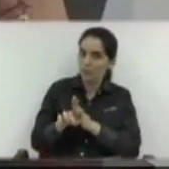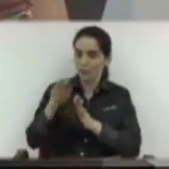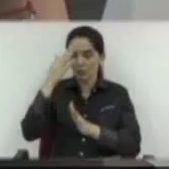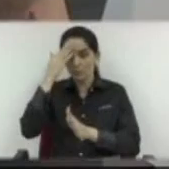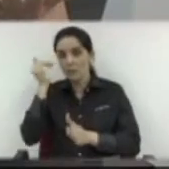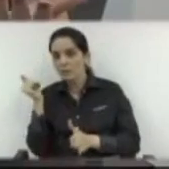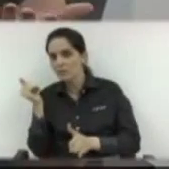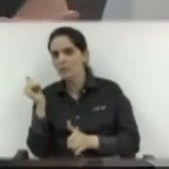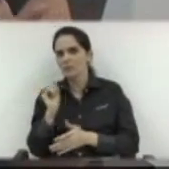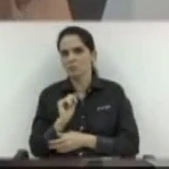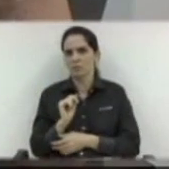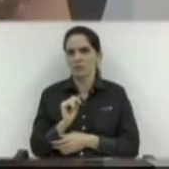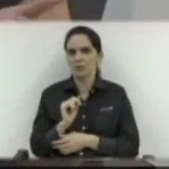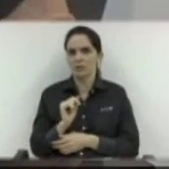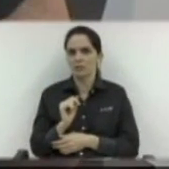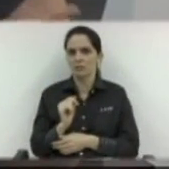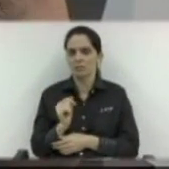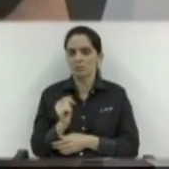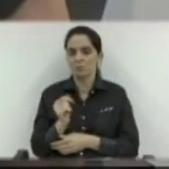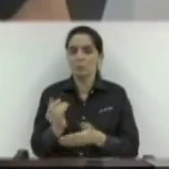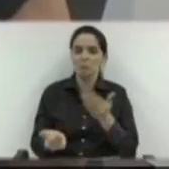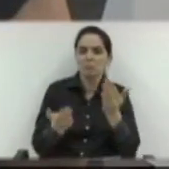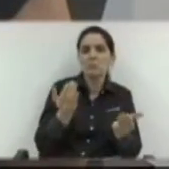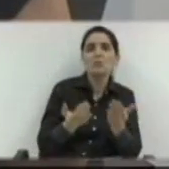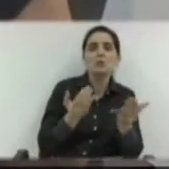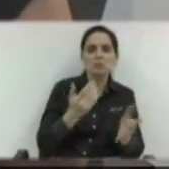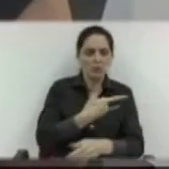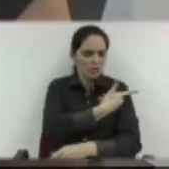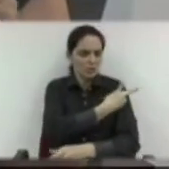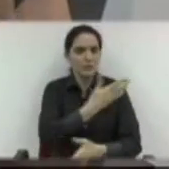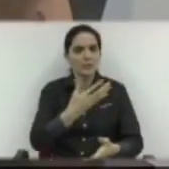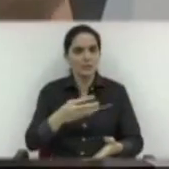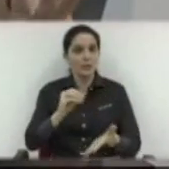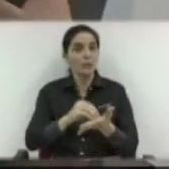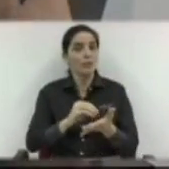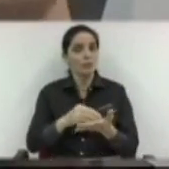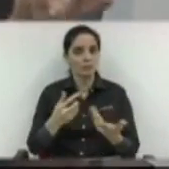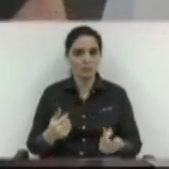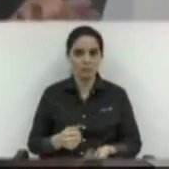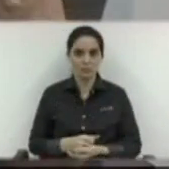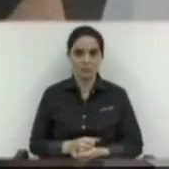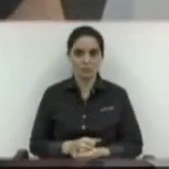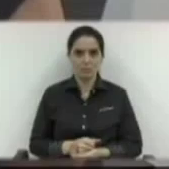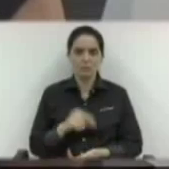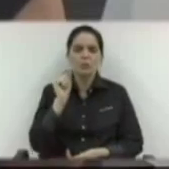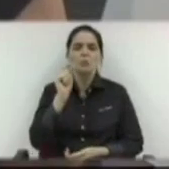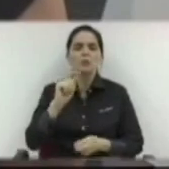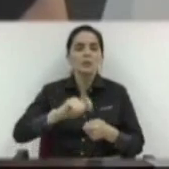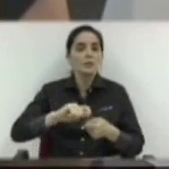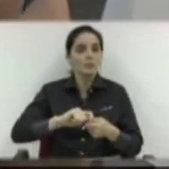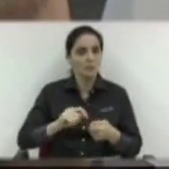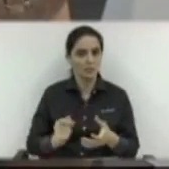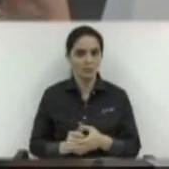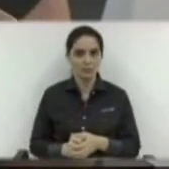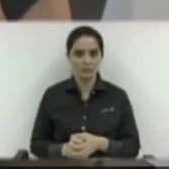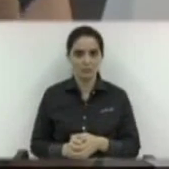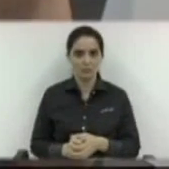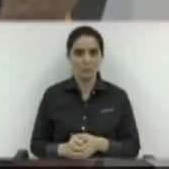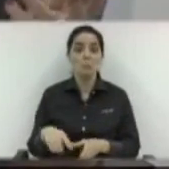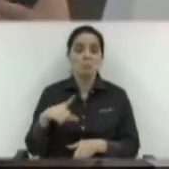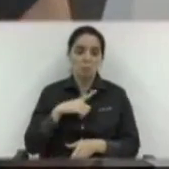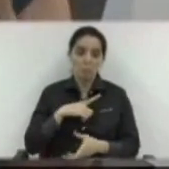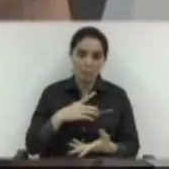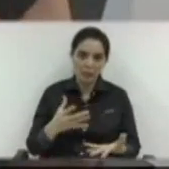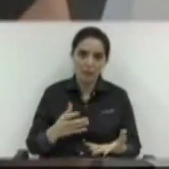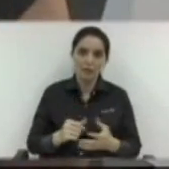saber que tipo de vacina estaria em falta ou não no nosso município e quais providências já estariam sido tomadas em relação